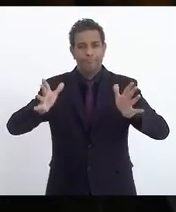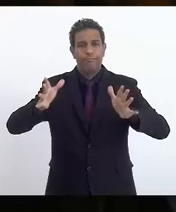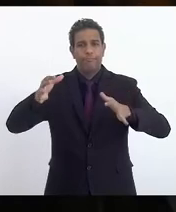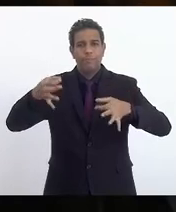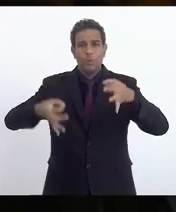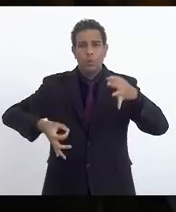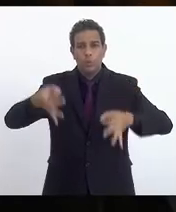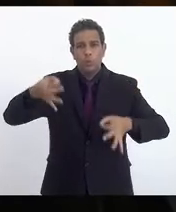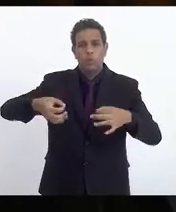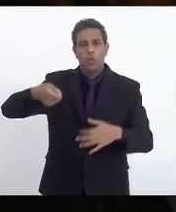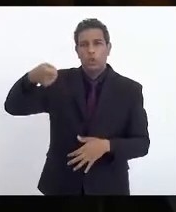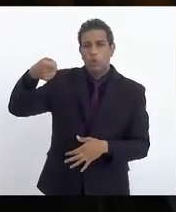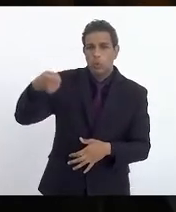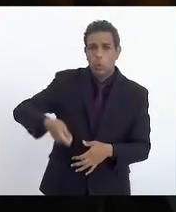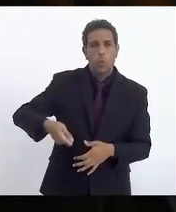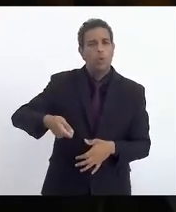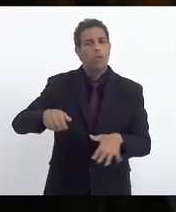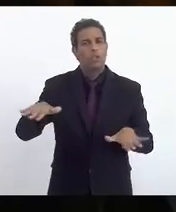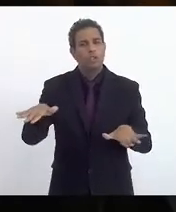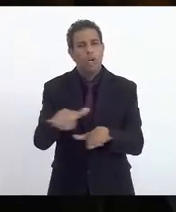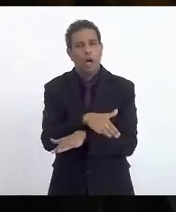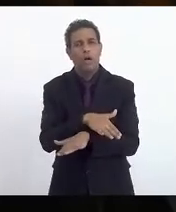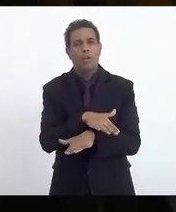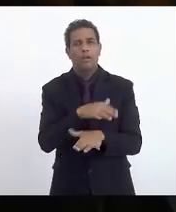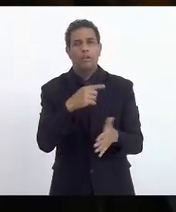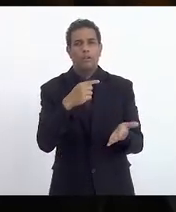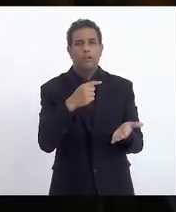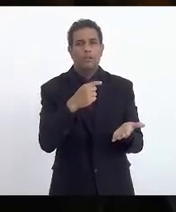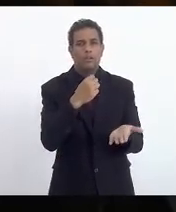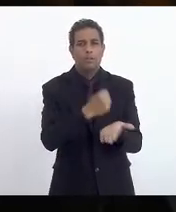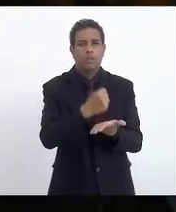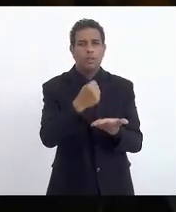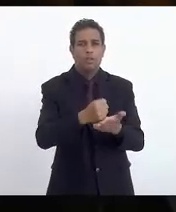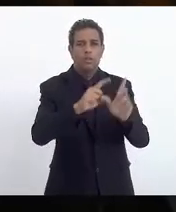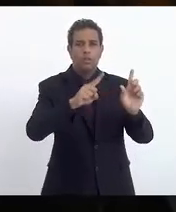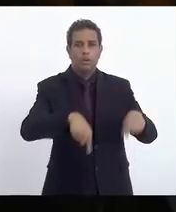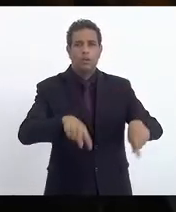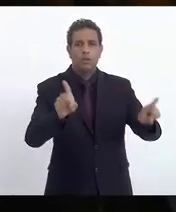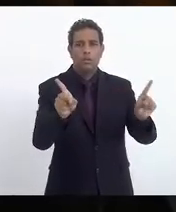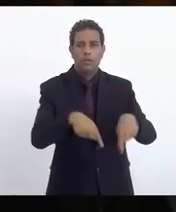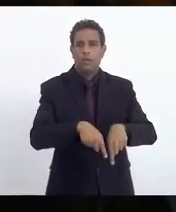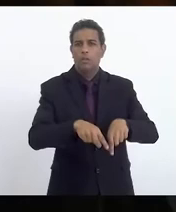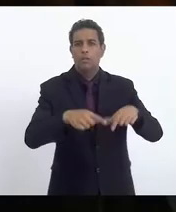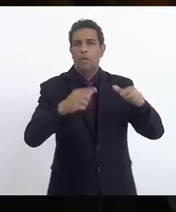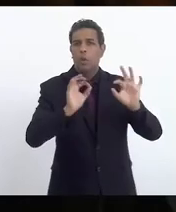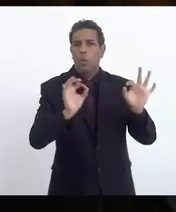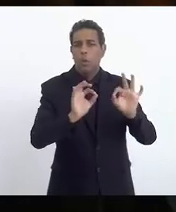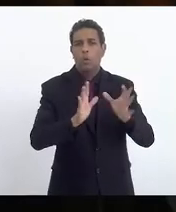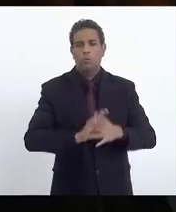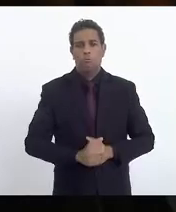Segunda instância e o contrato atual contrato de concessão foi declarado nulo nulo